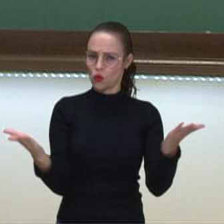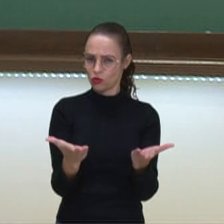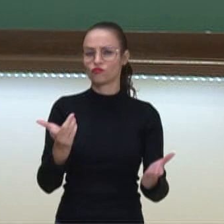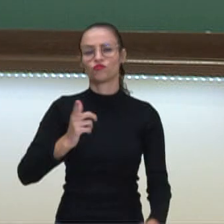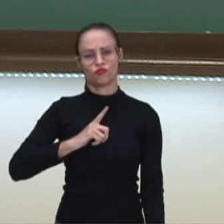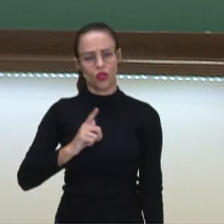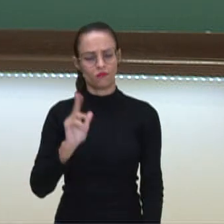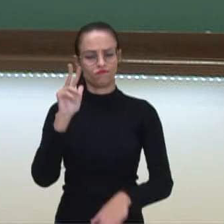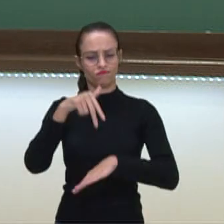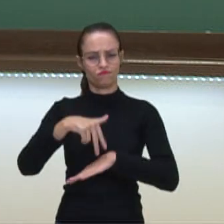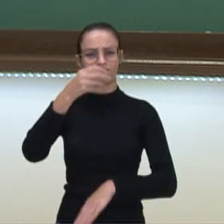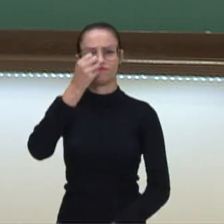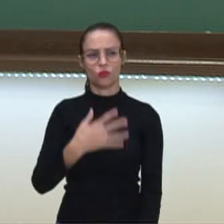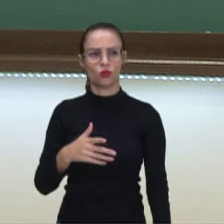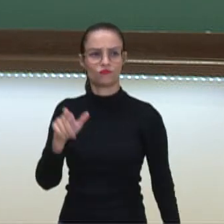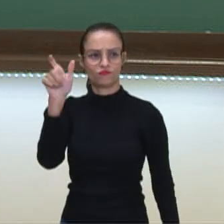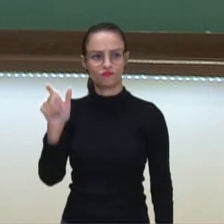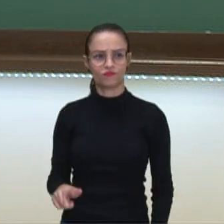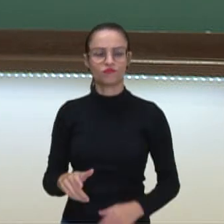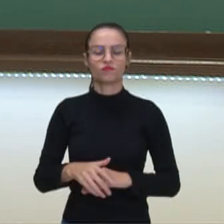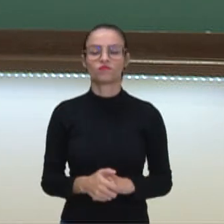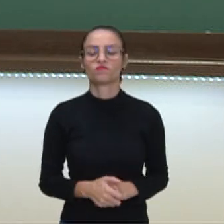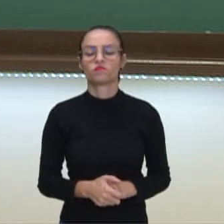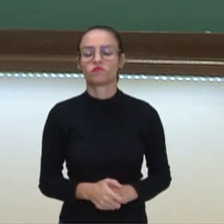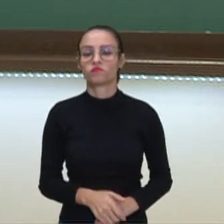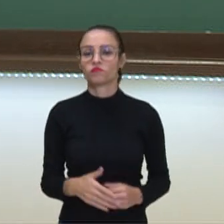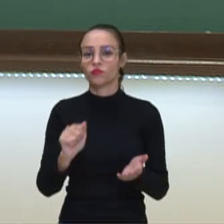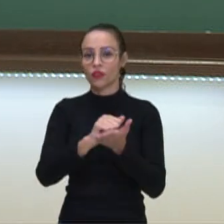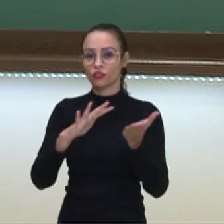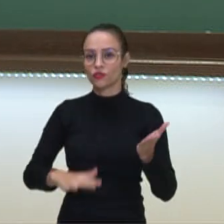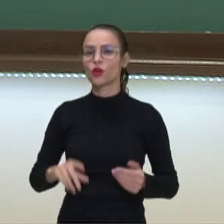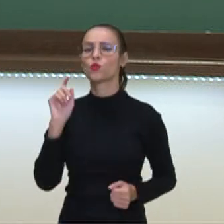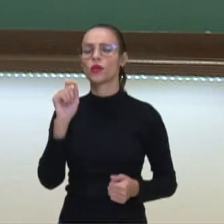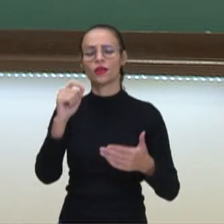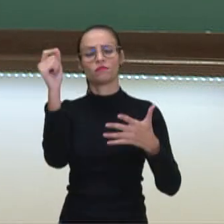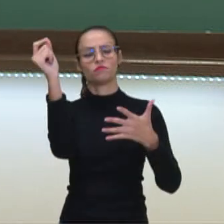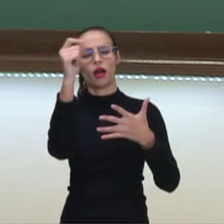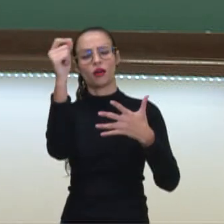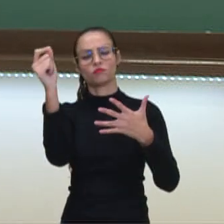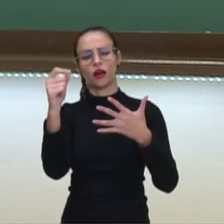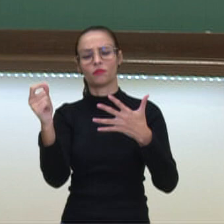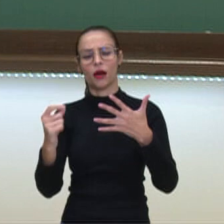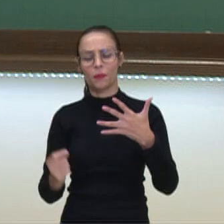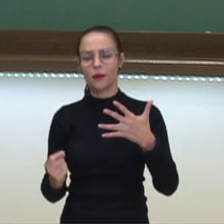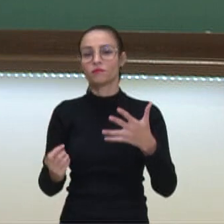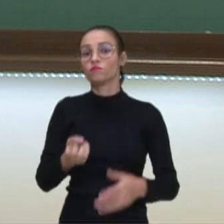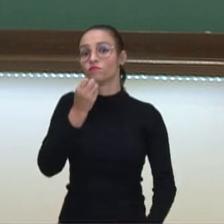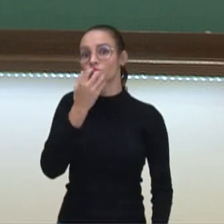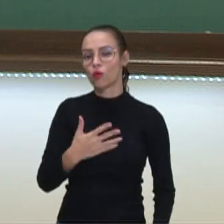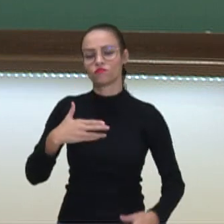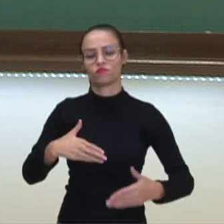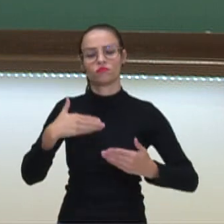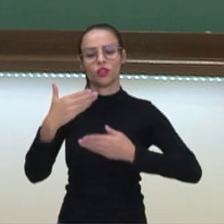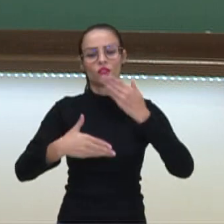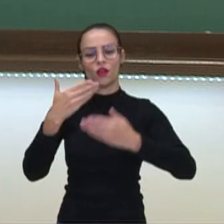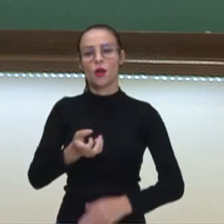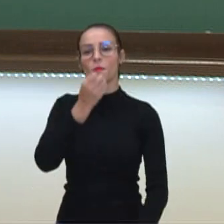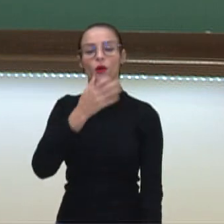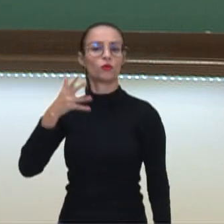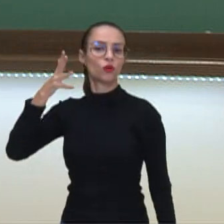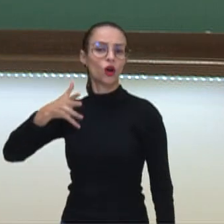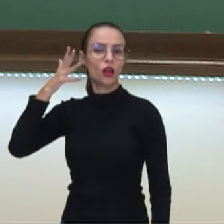oradores também. Galera, uma atividade aqui, ó. Quais os 5 elementos para o desenvolvimento de uma